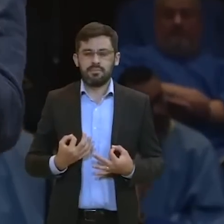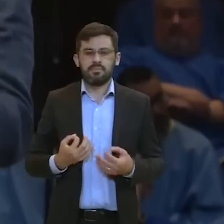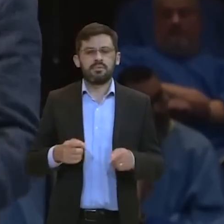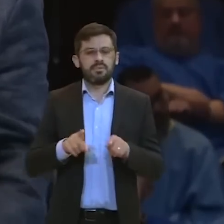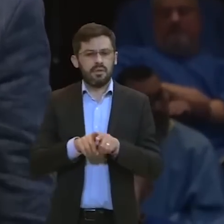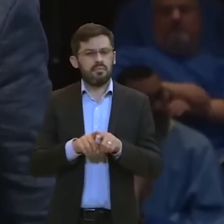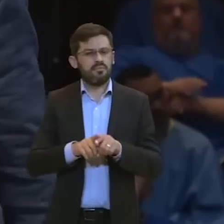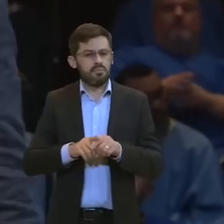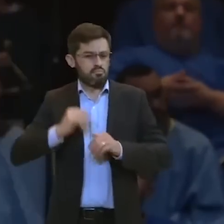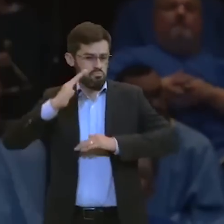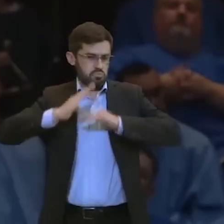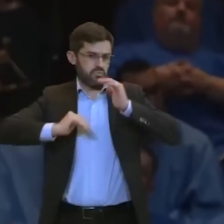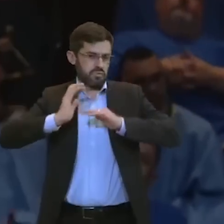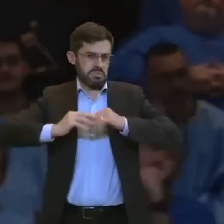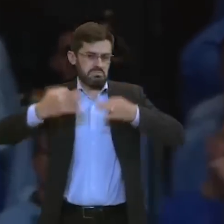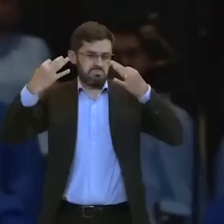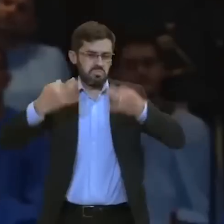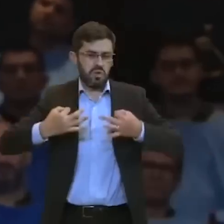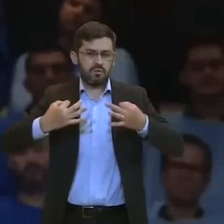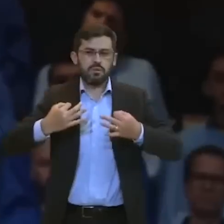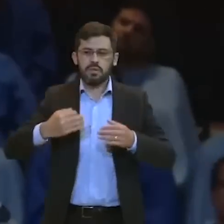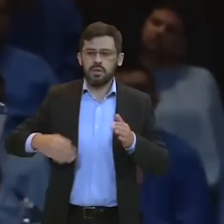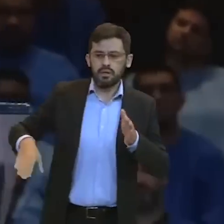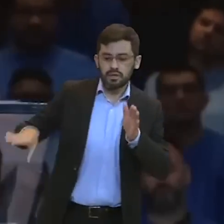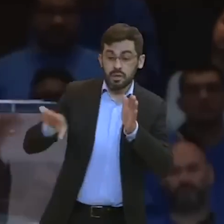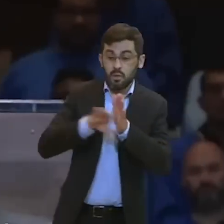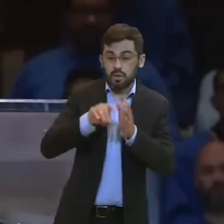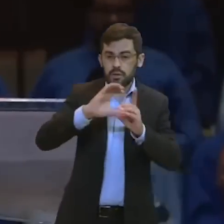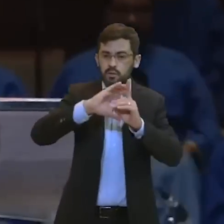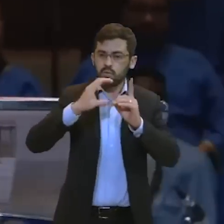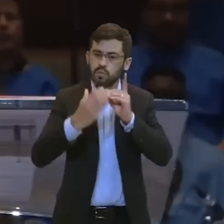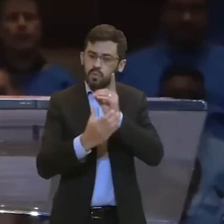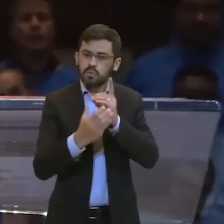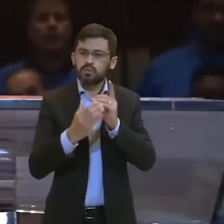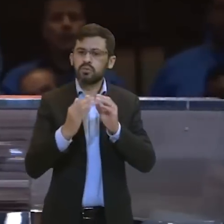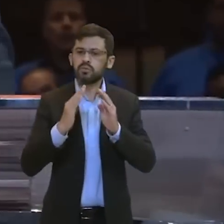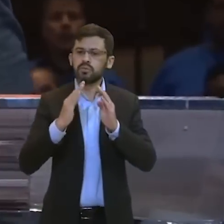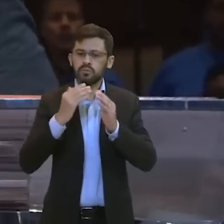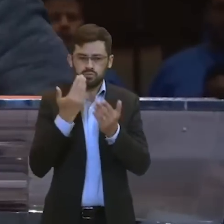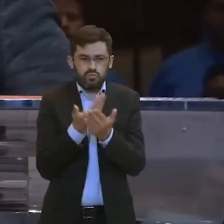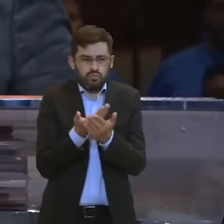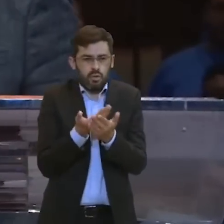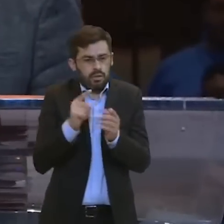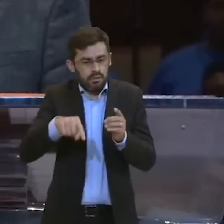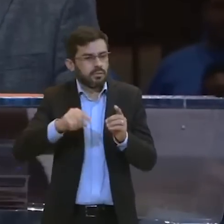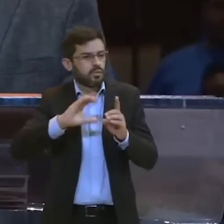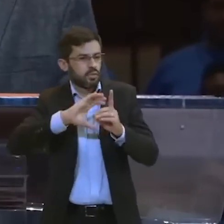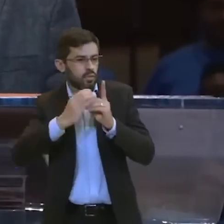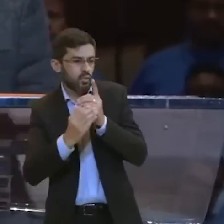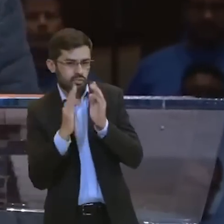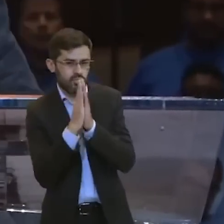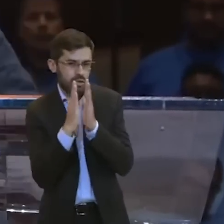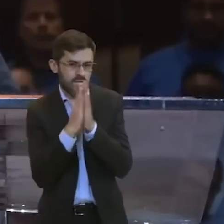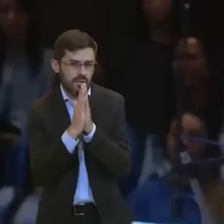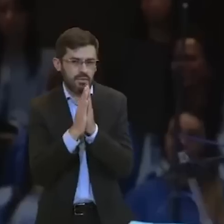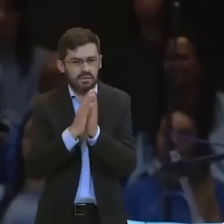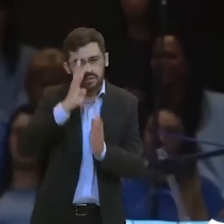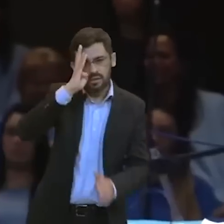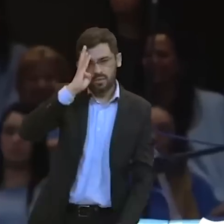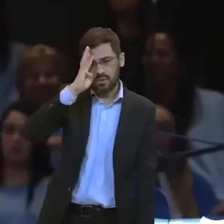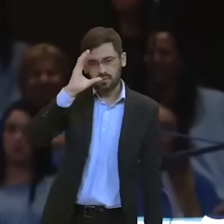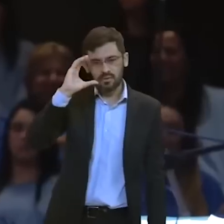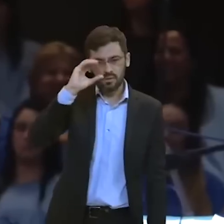bom naquilo que ele faz, chegou num culto de oração aqui na igreja, numa quarta-feira, e